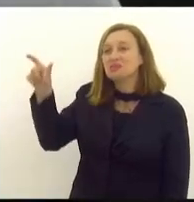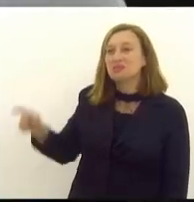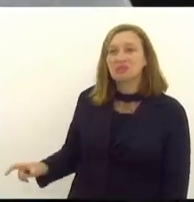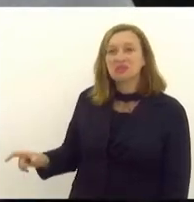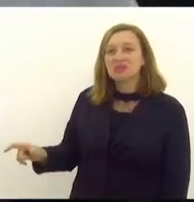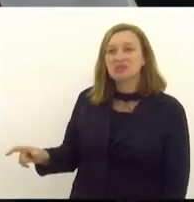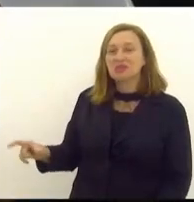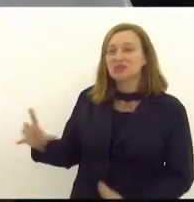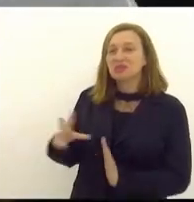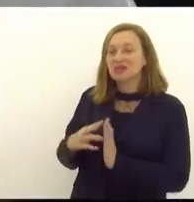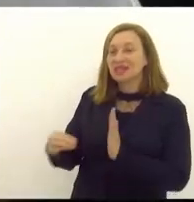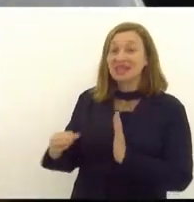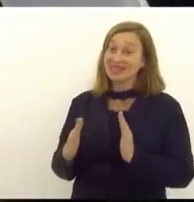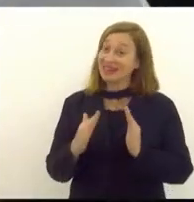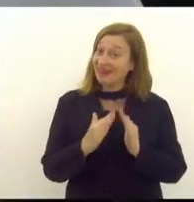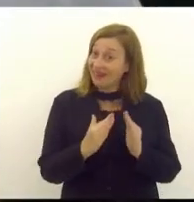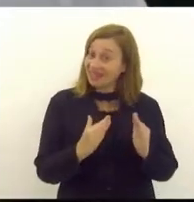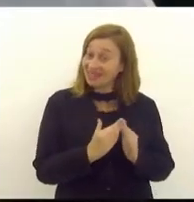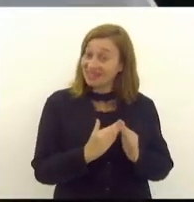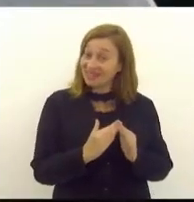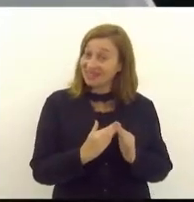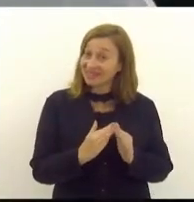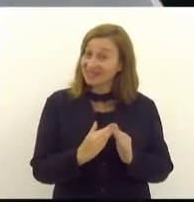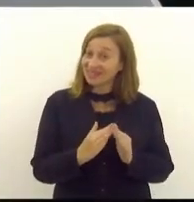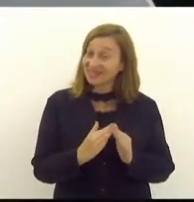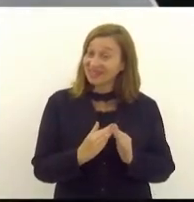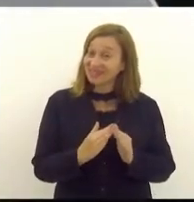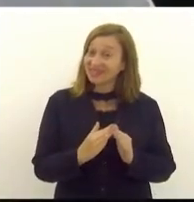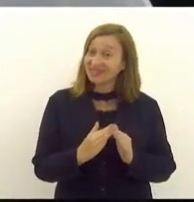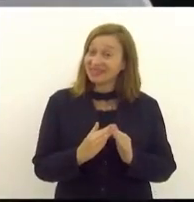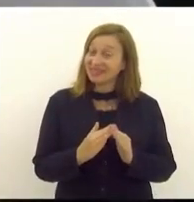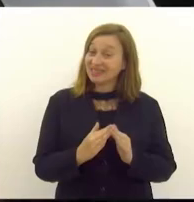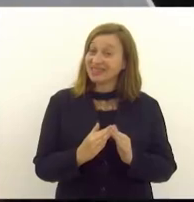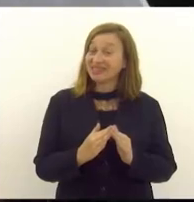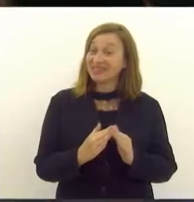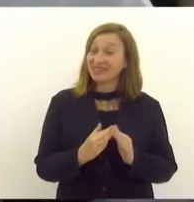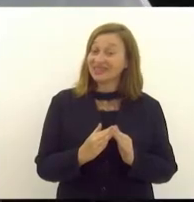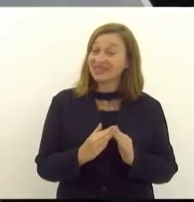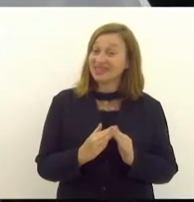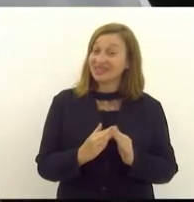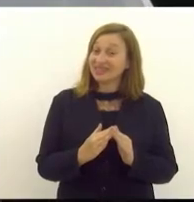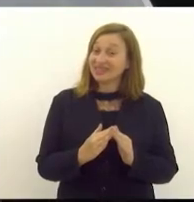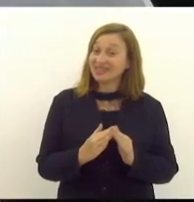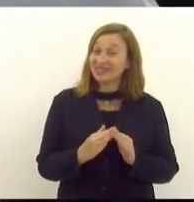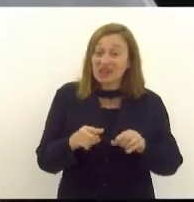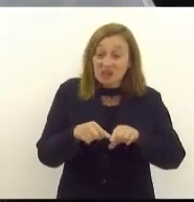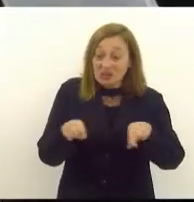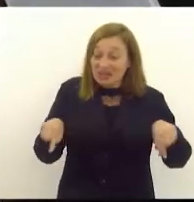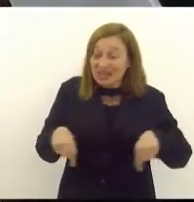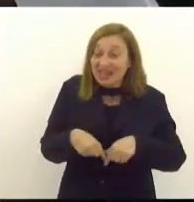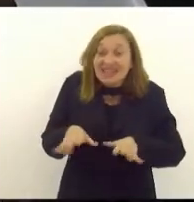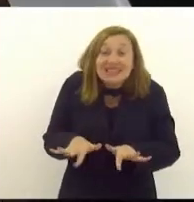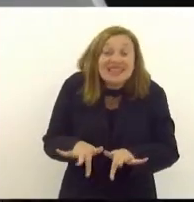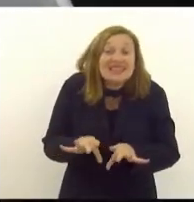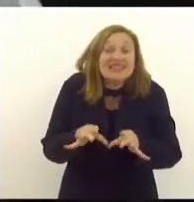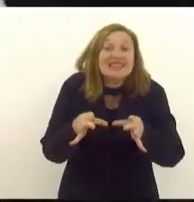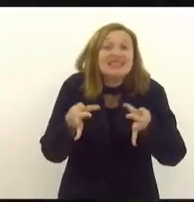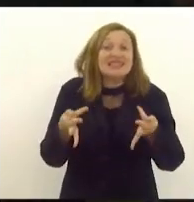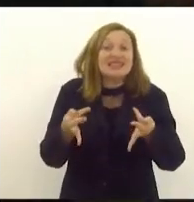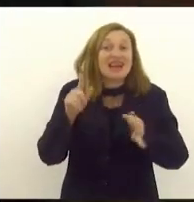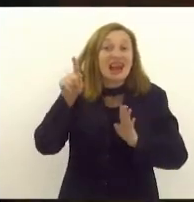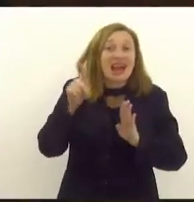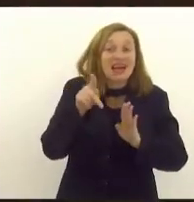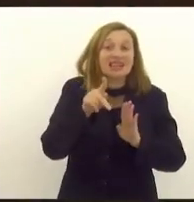que nessa casa assiste na sua anti-sala lá na